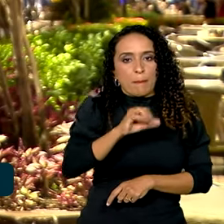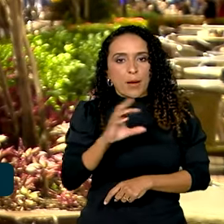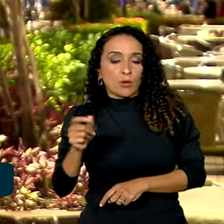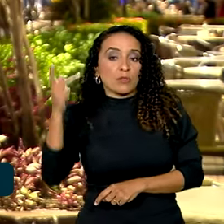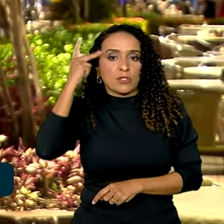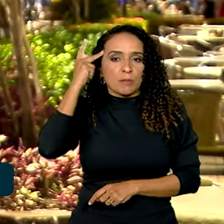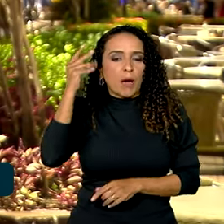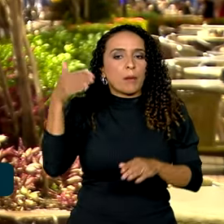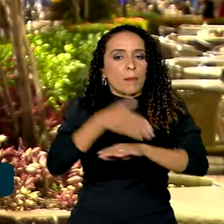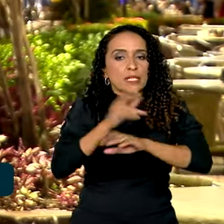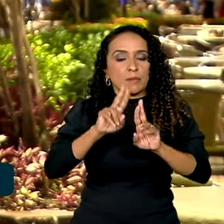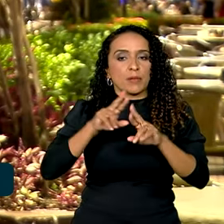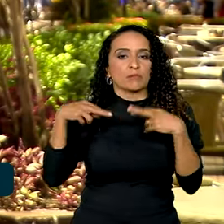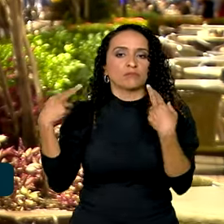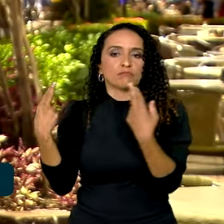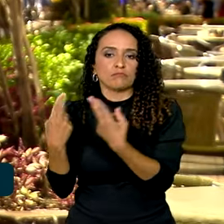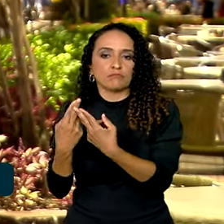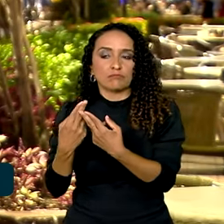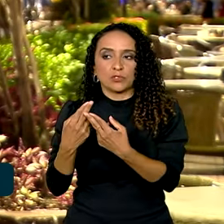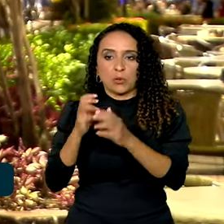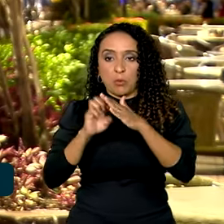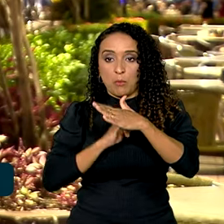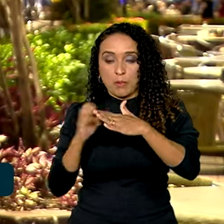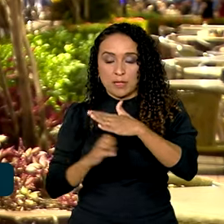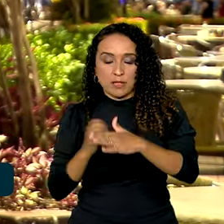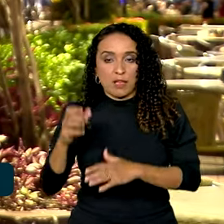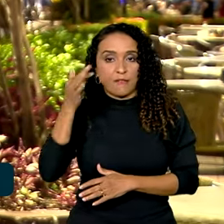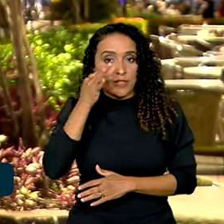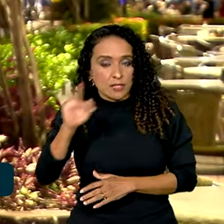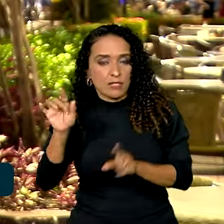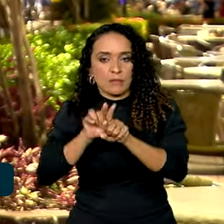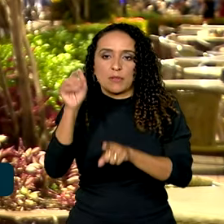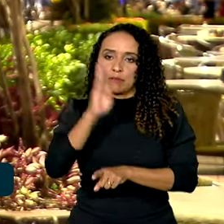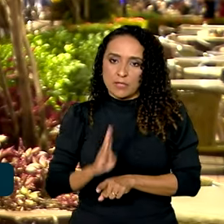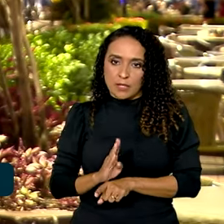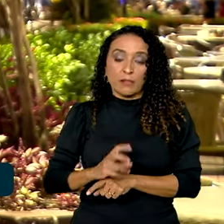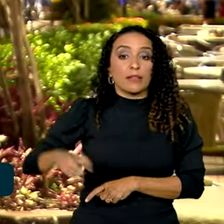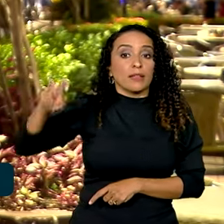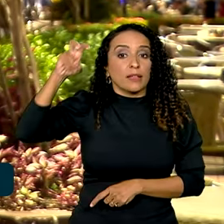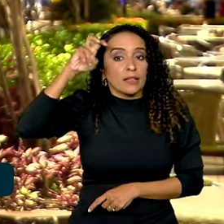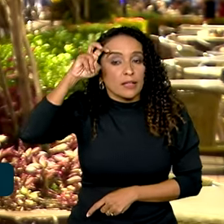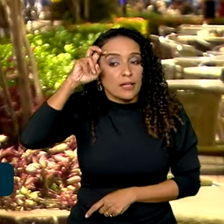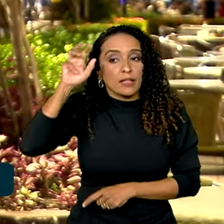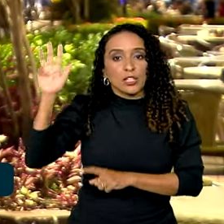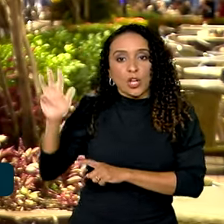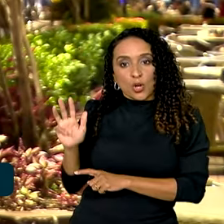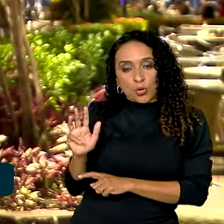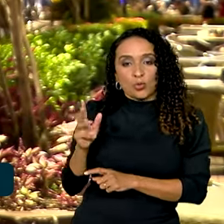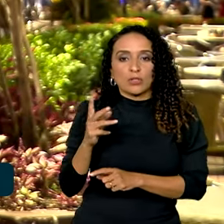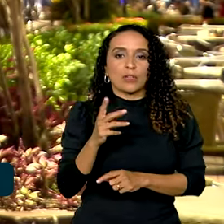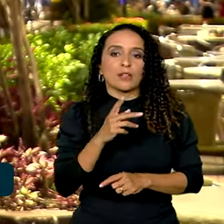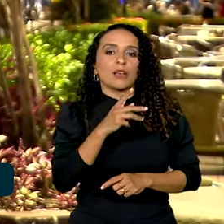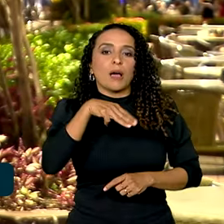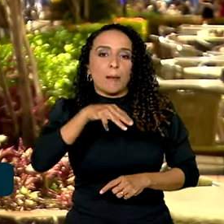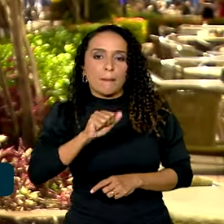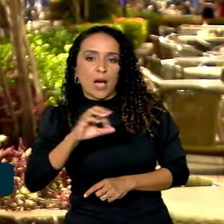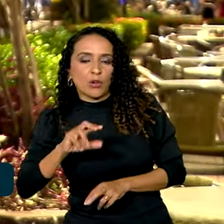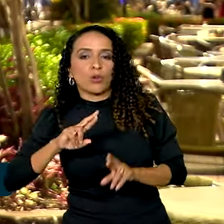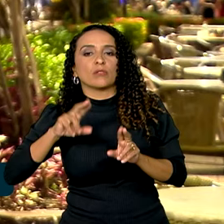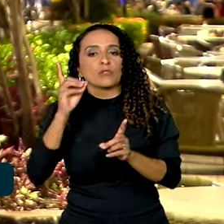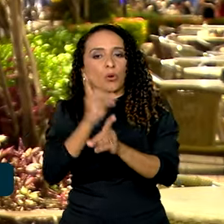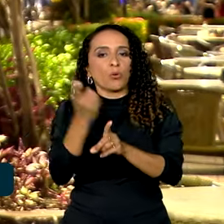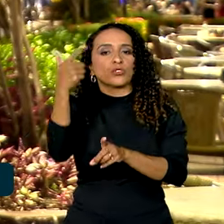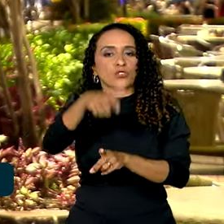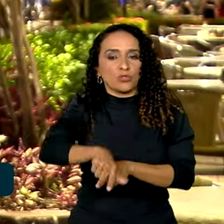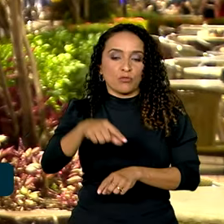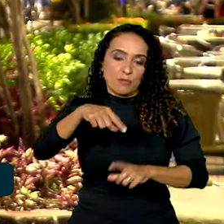quarta tarde de um fórum com empresários franceses e brasileiros. Na quinta-feira, Lula e Emmanuel Macron voltam a se reunir, dessa